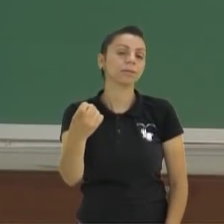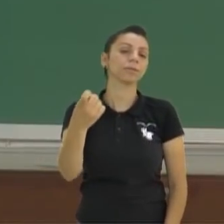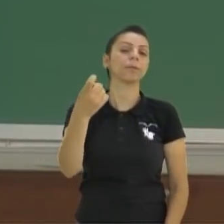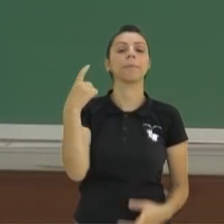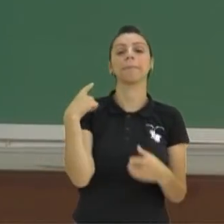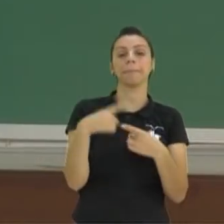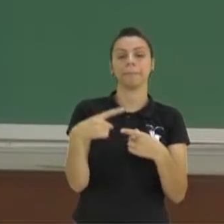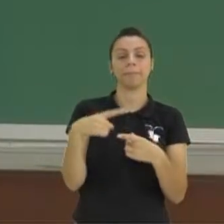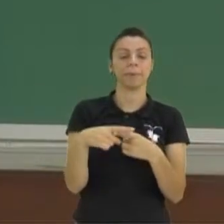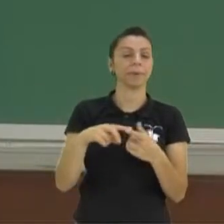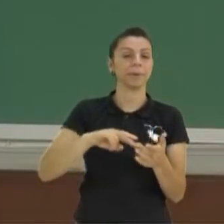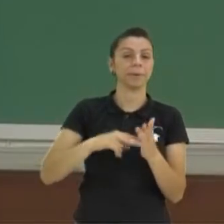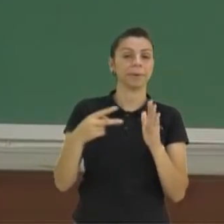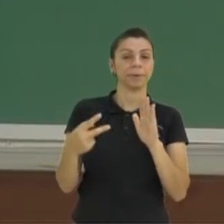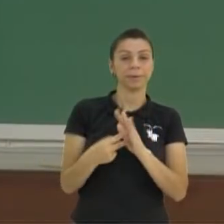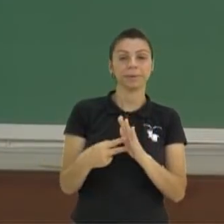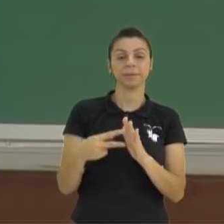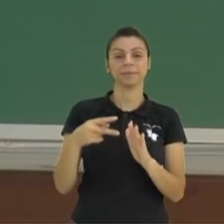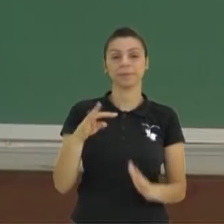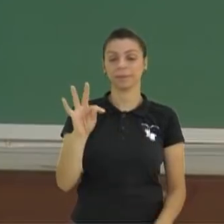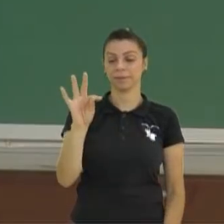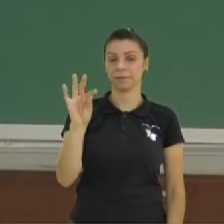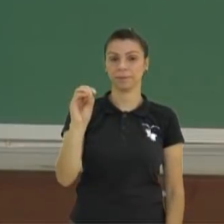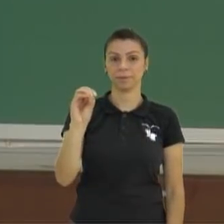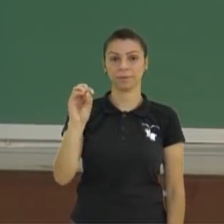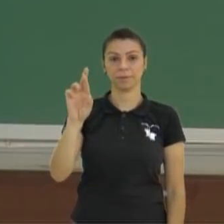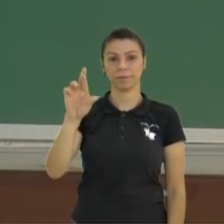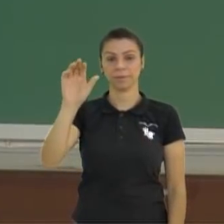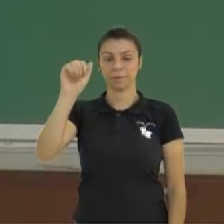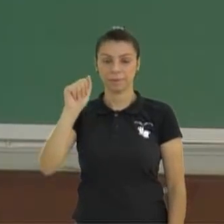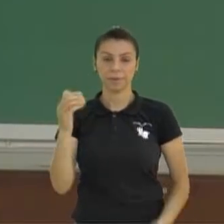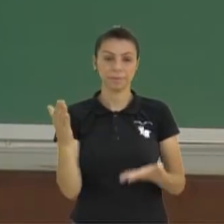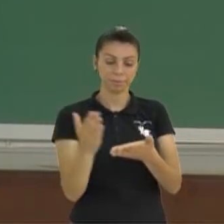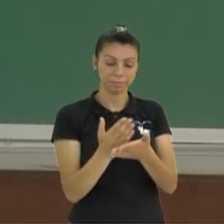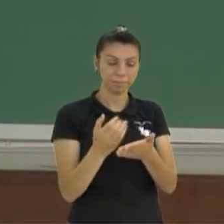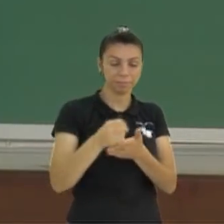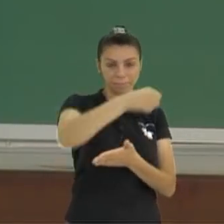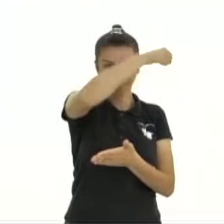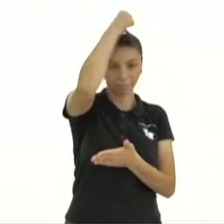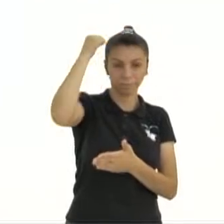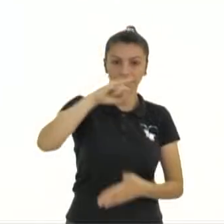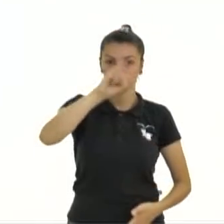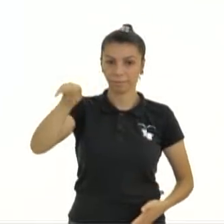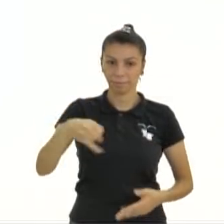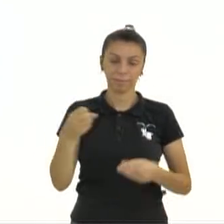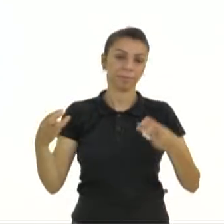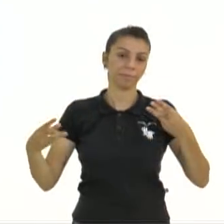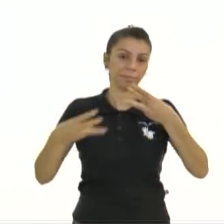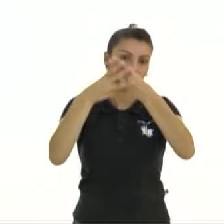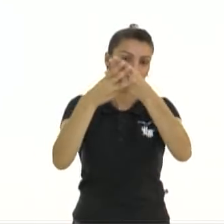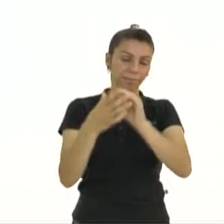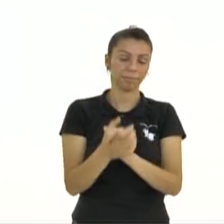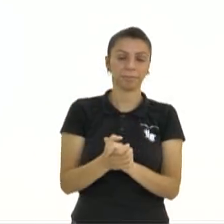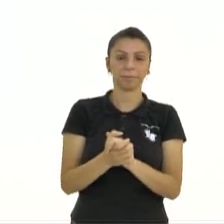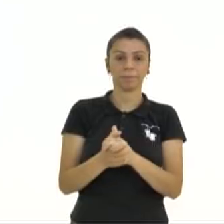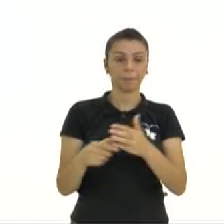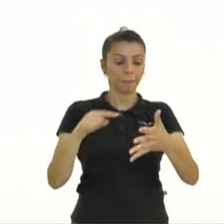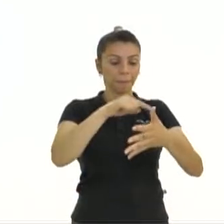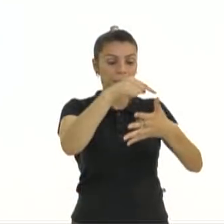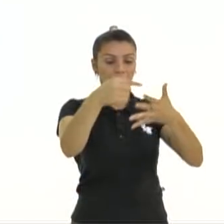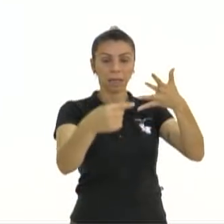de contas, o que é essa Torá, o livro sagrado para os judeus. A Torá é composta de 5